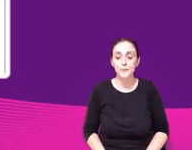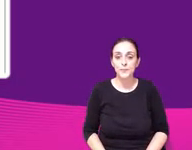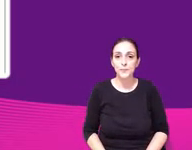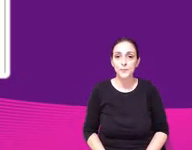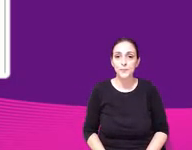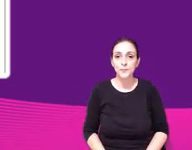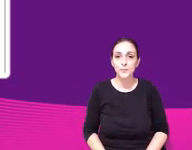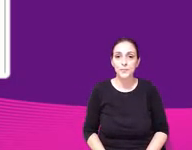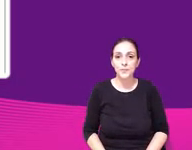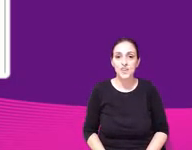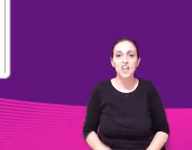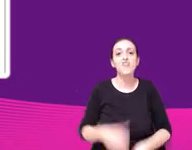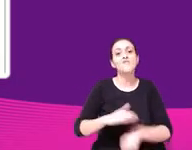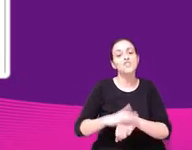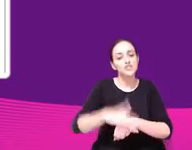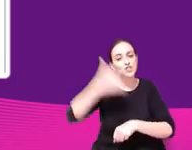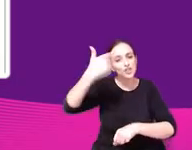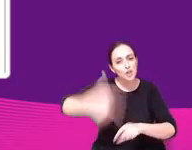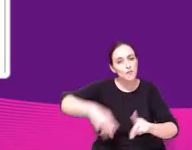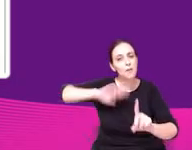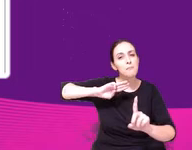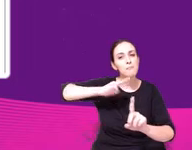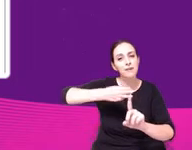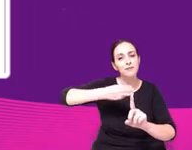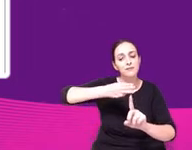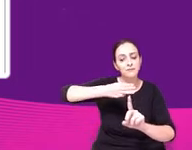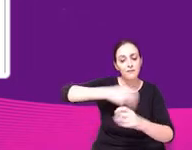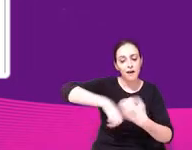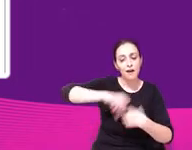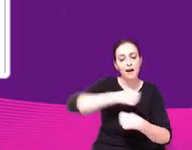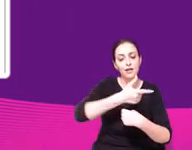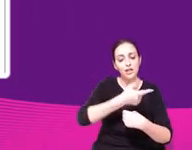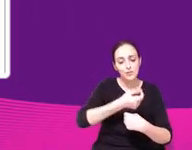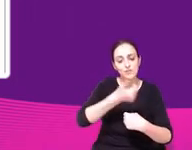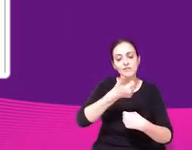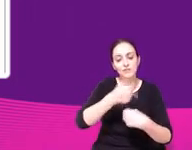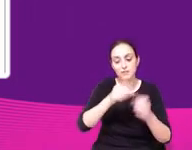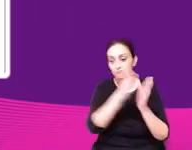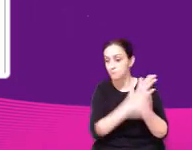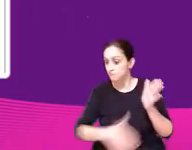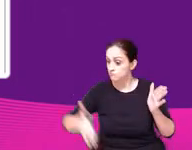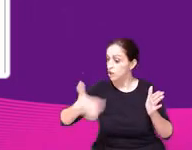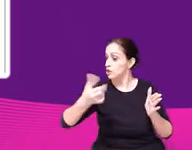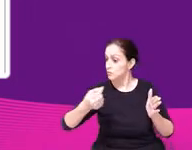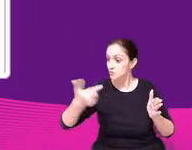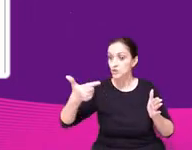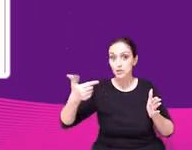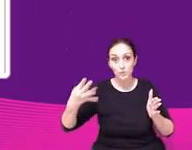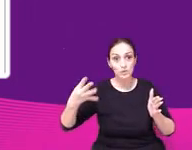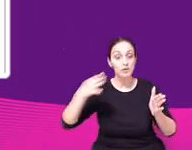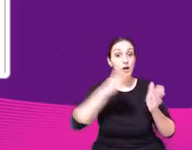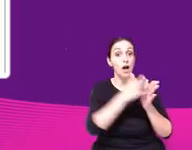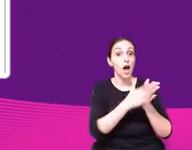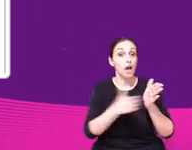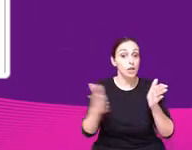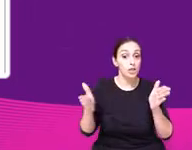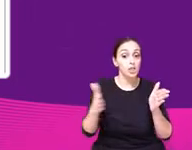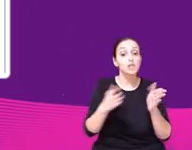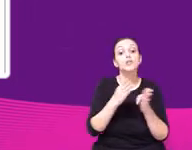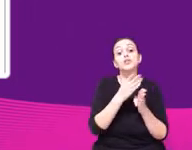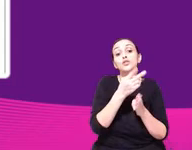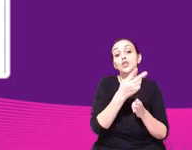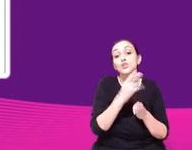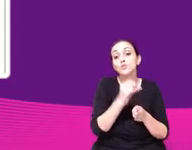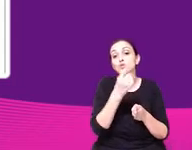Nós refizemos esta meta de 2017 até 2024. Em 2018 e 2019, nós estávamos próximos